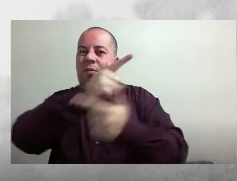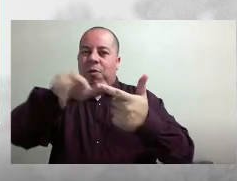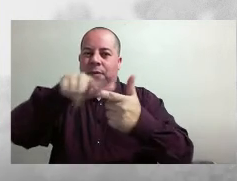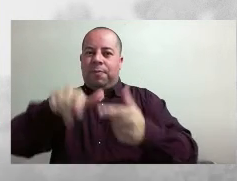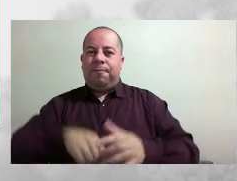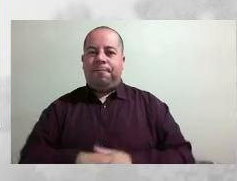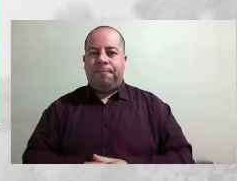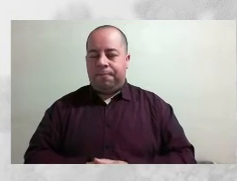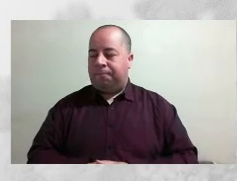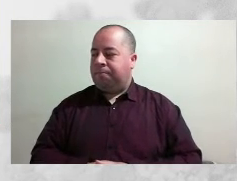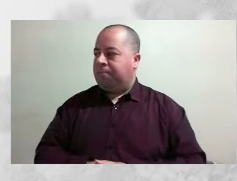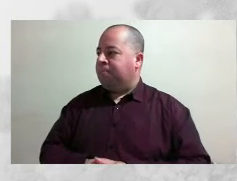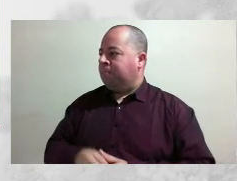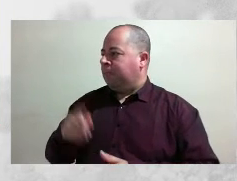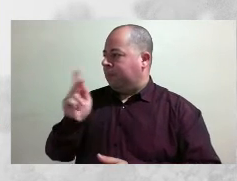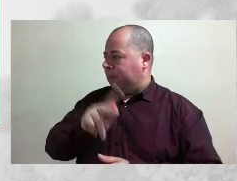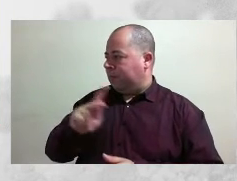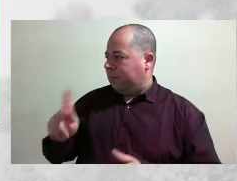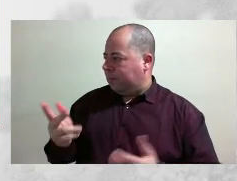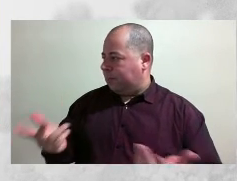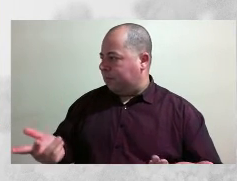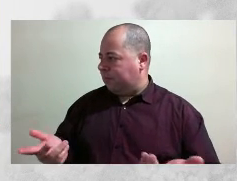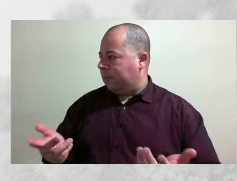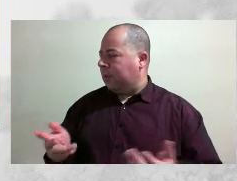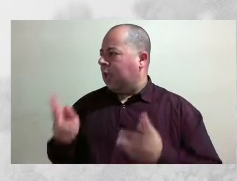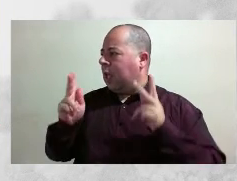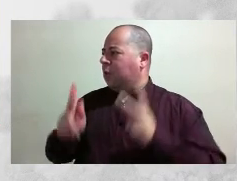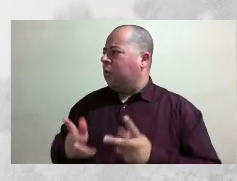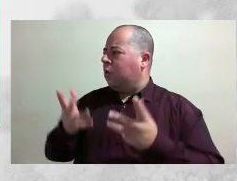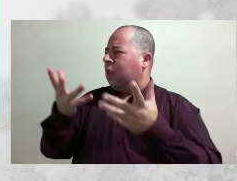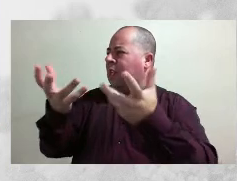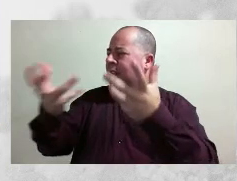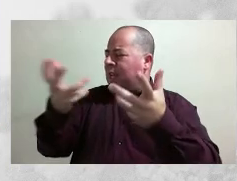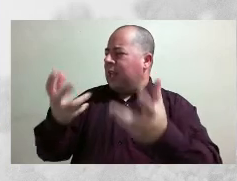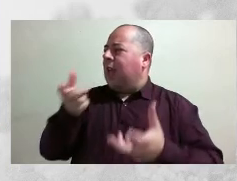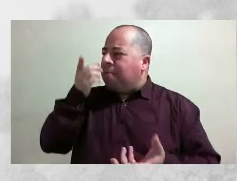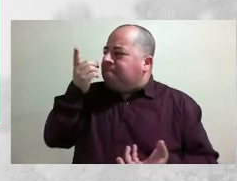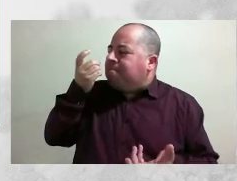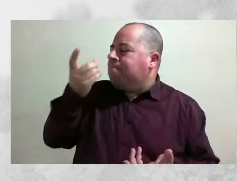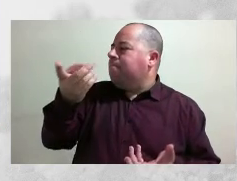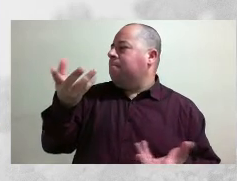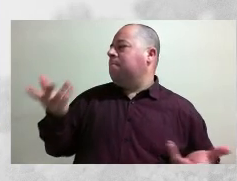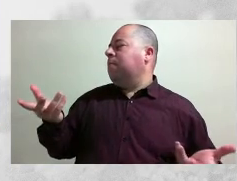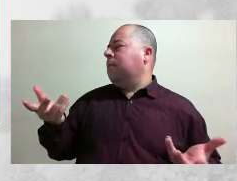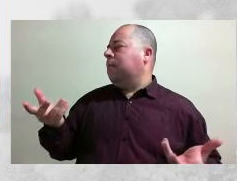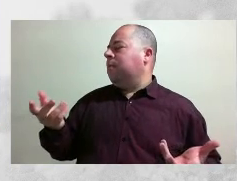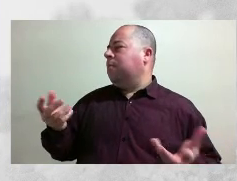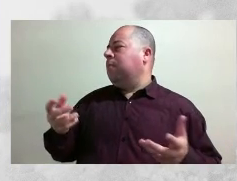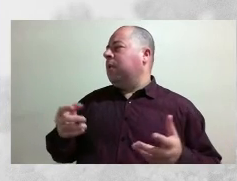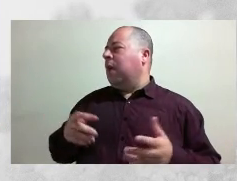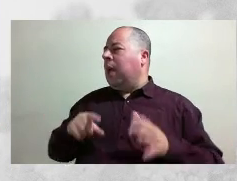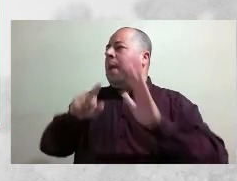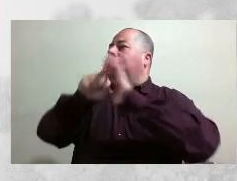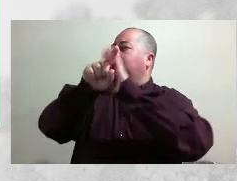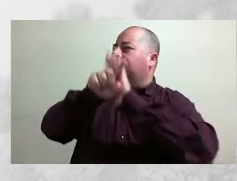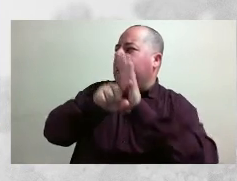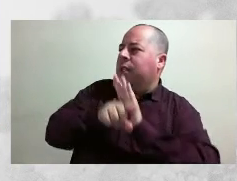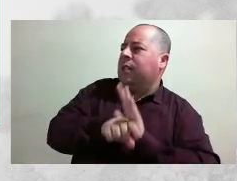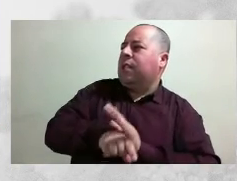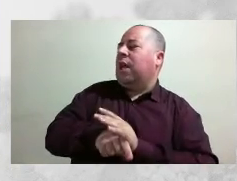nova para toda a população. Professor, e as pessoas que tiverem interesse